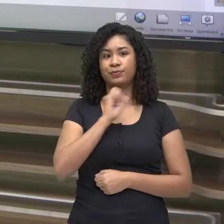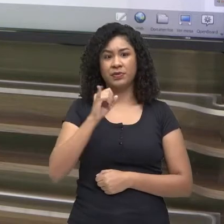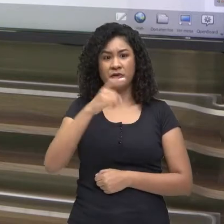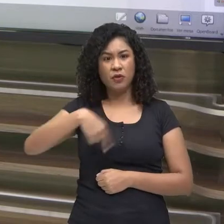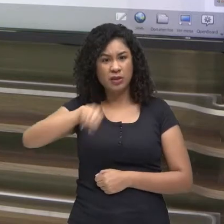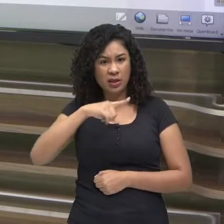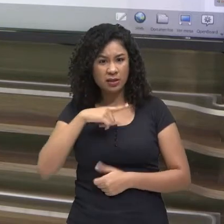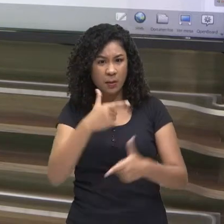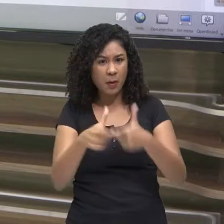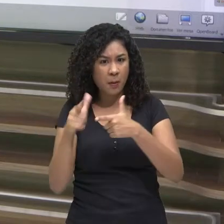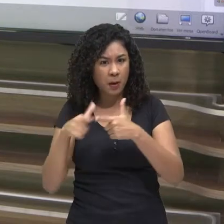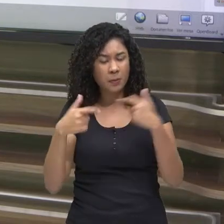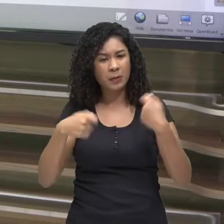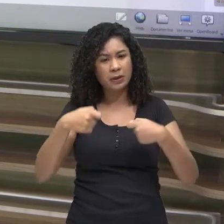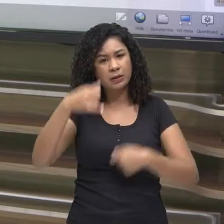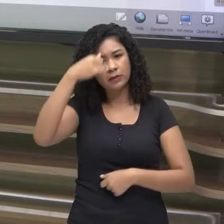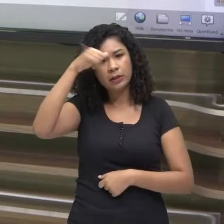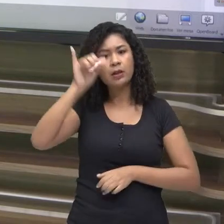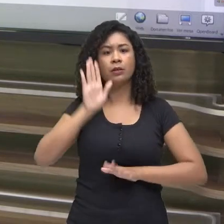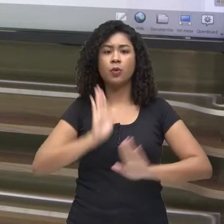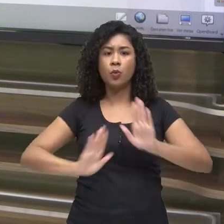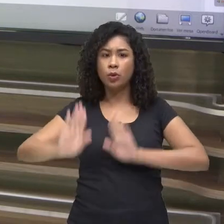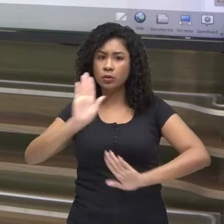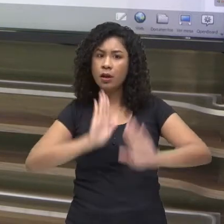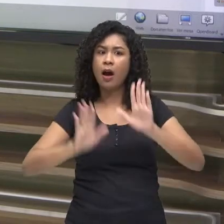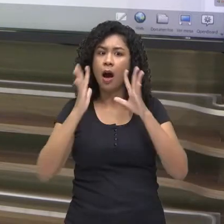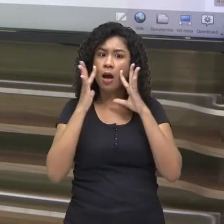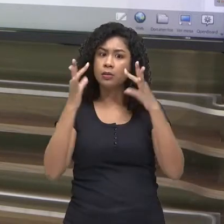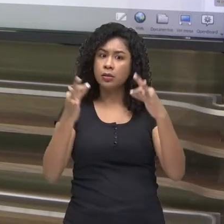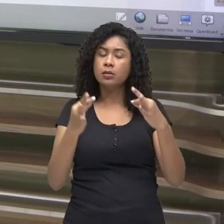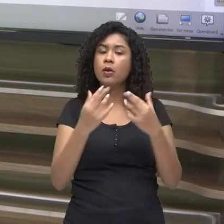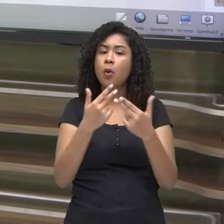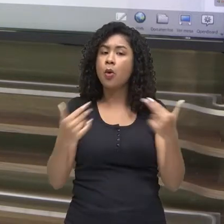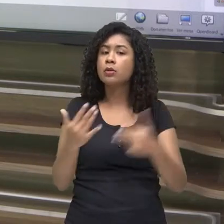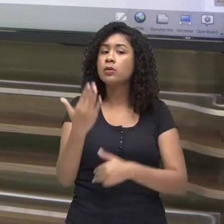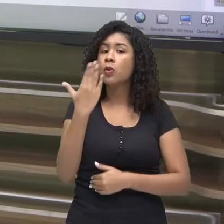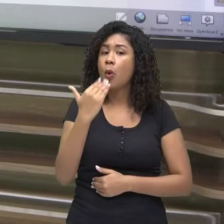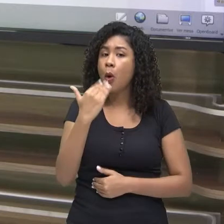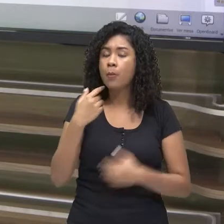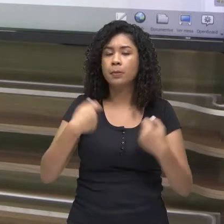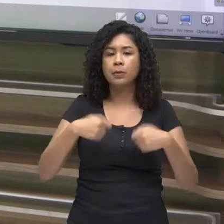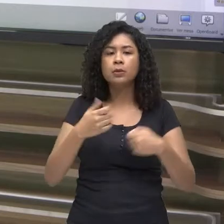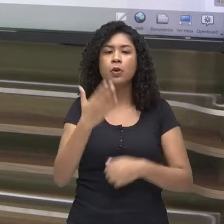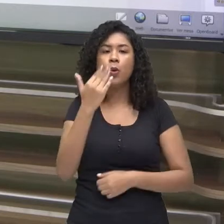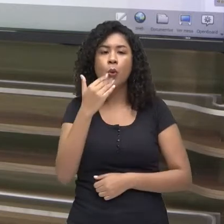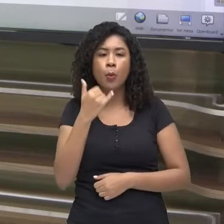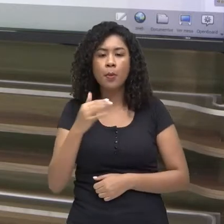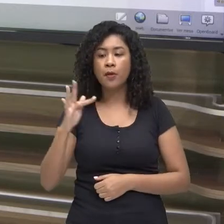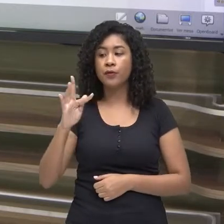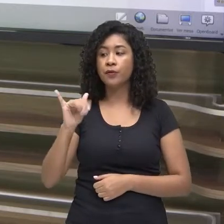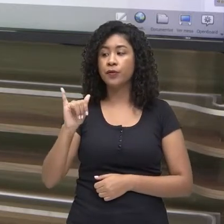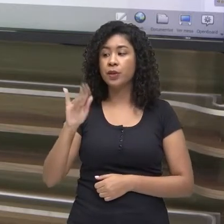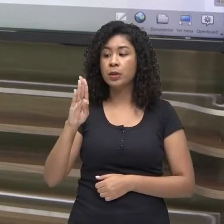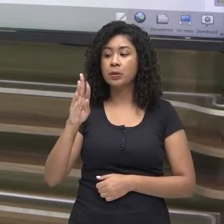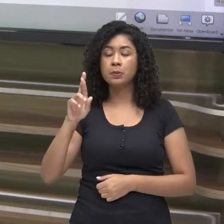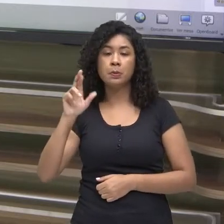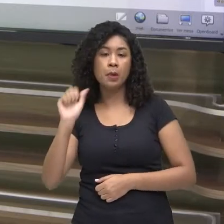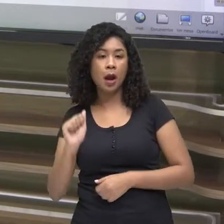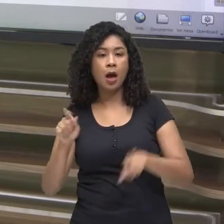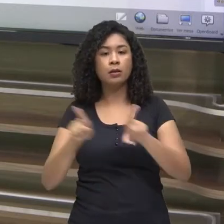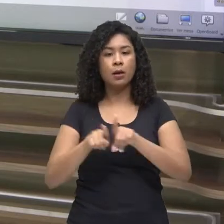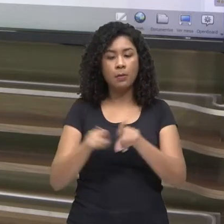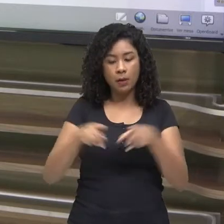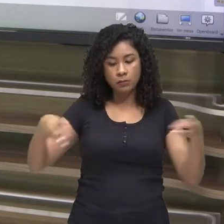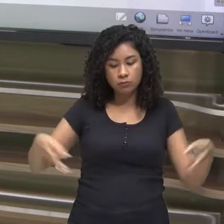é bom ter cuidado, né? E ter atenção na sua alimentação, comer mais fibras, comer mais vegetais, porque